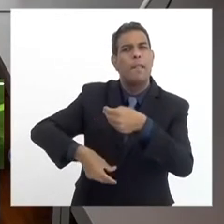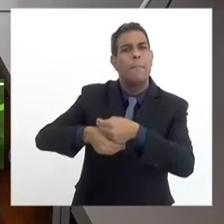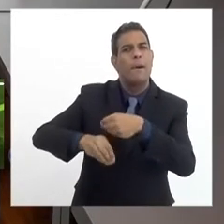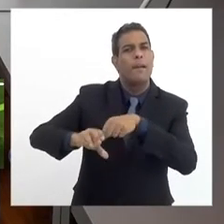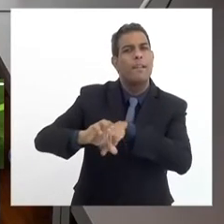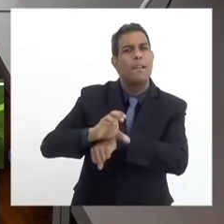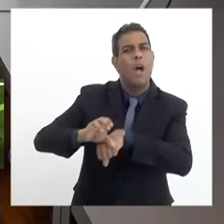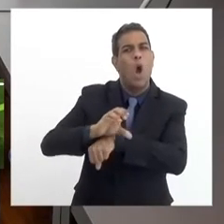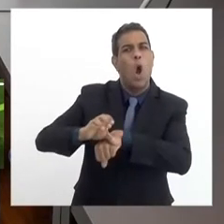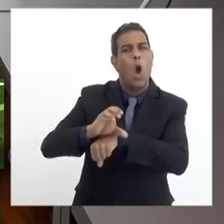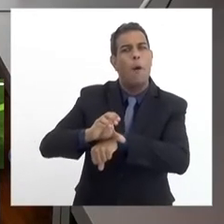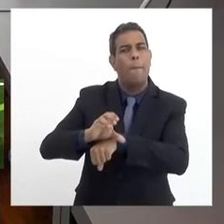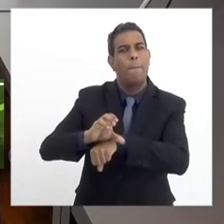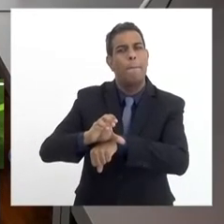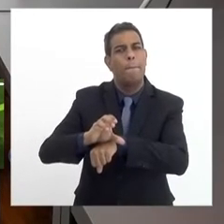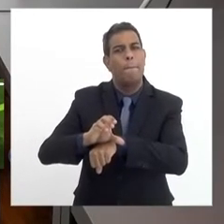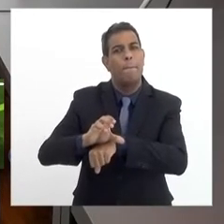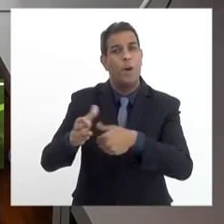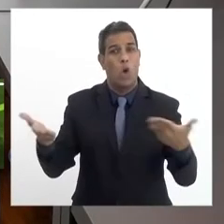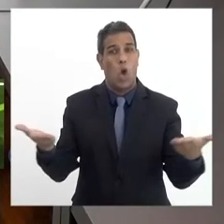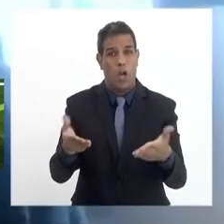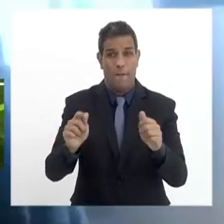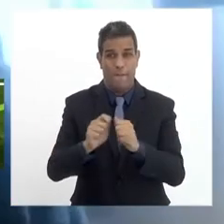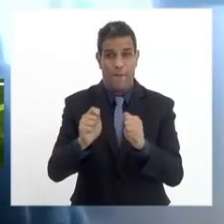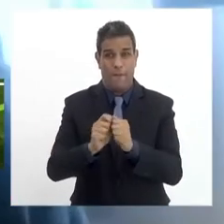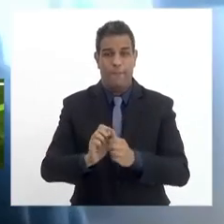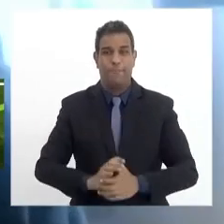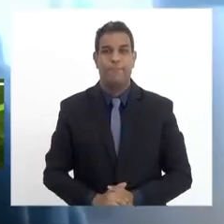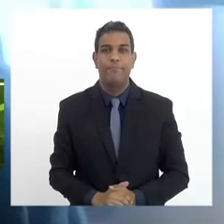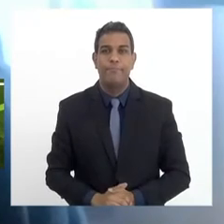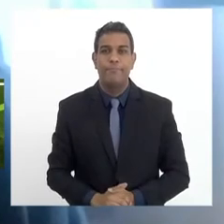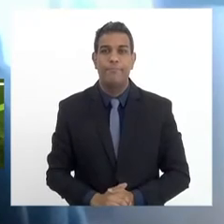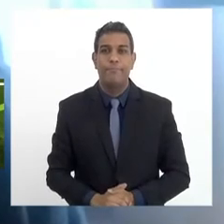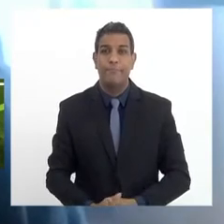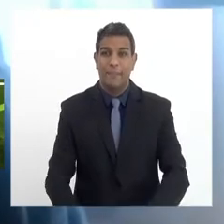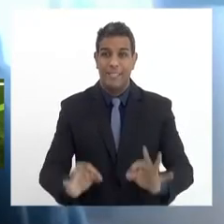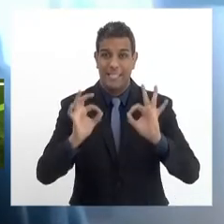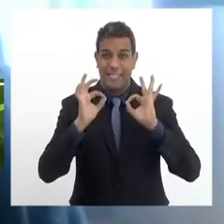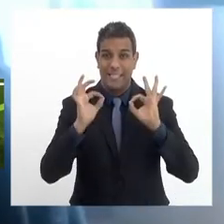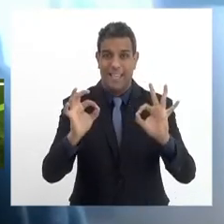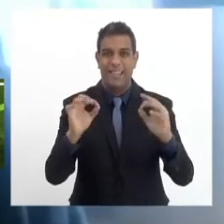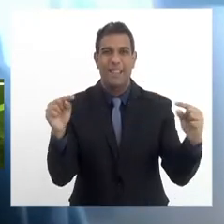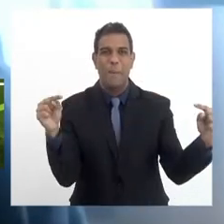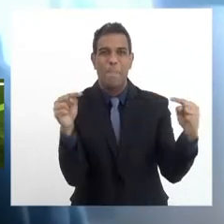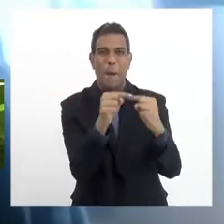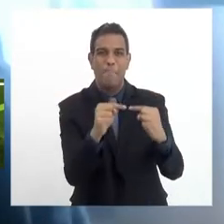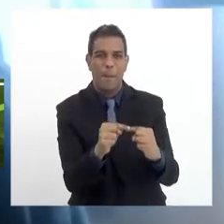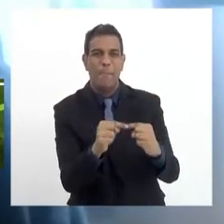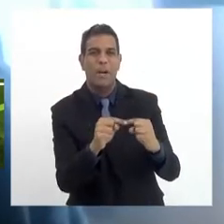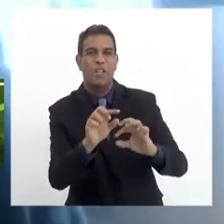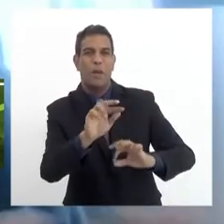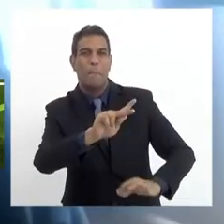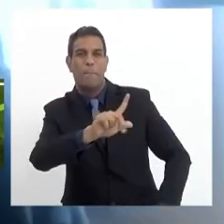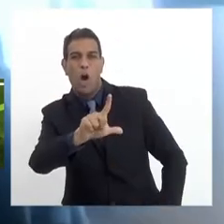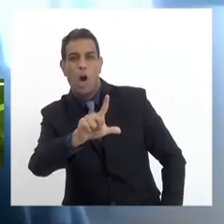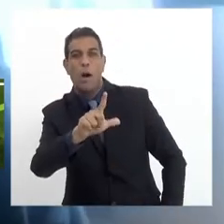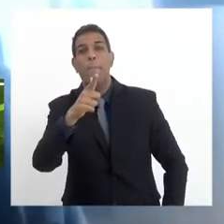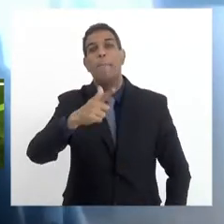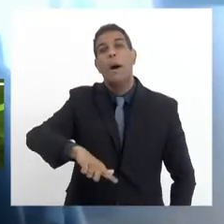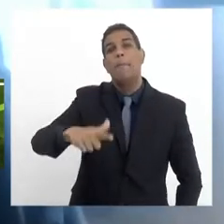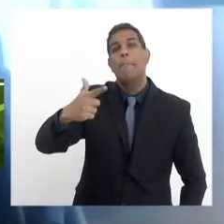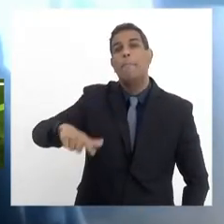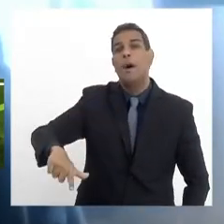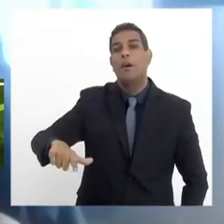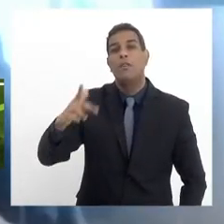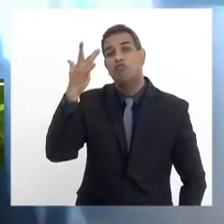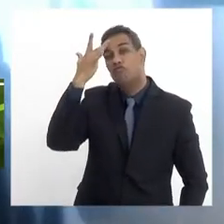é idêntica. Não, eu vou fazer isso. Tem uma parte que é idêntica ao projeto. E tem uma outra que não